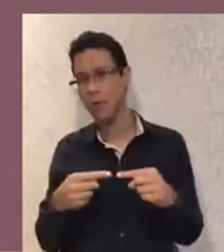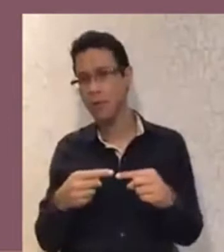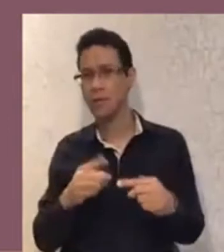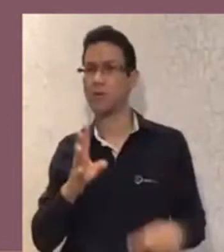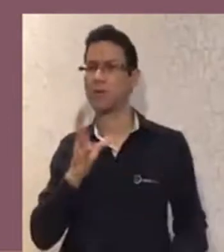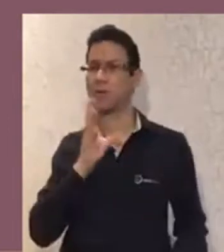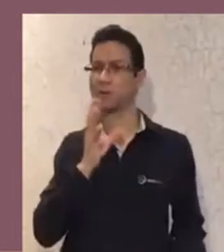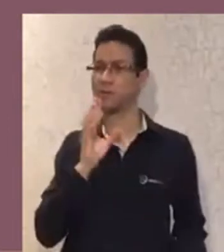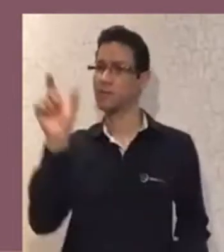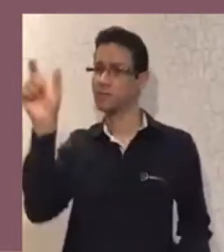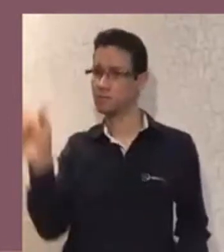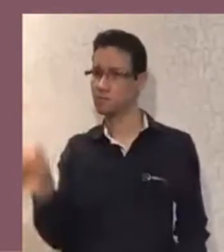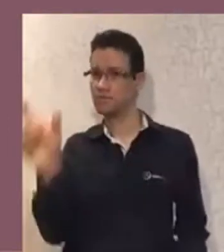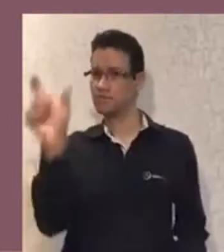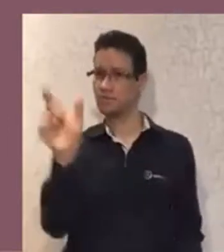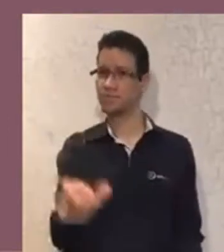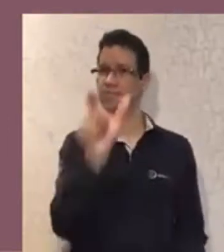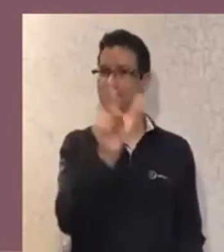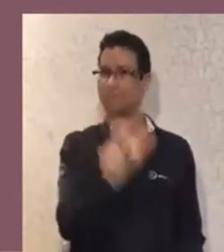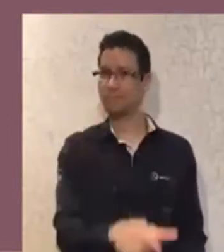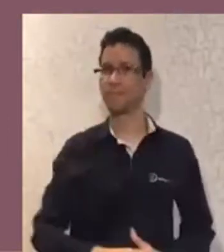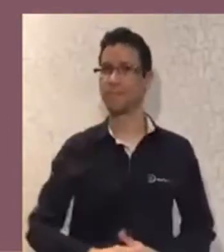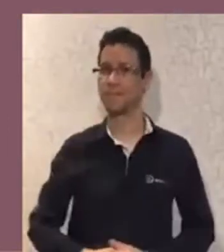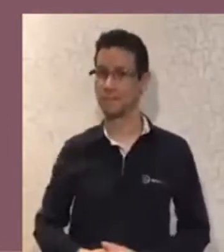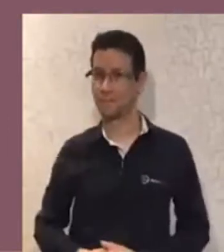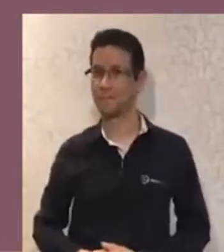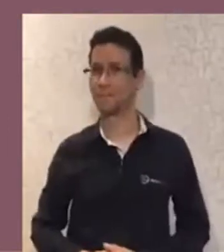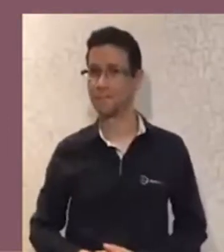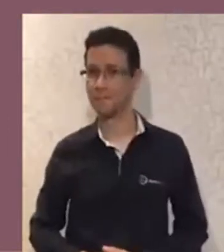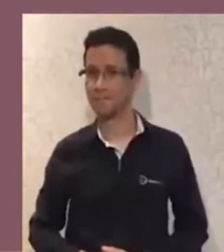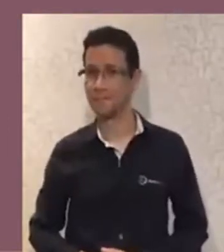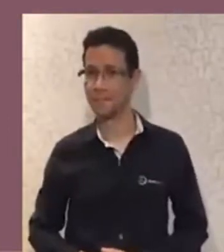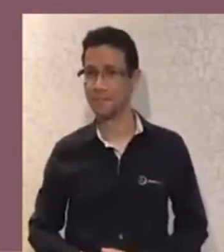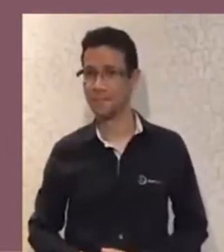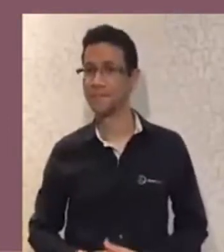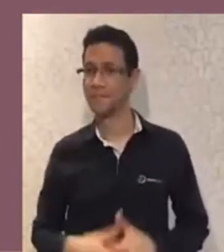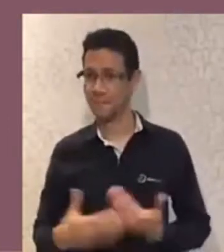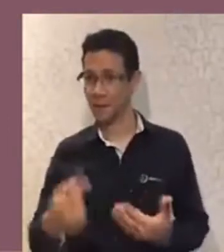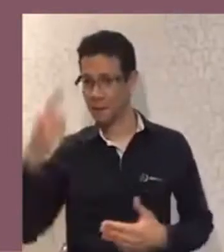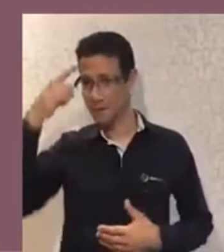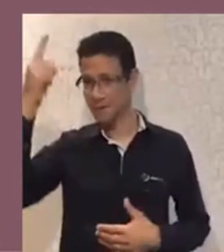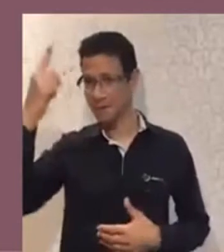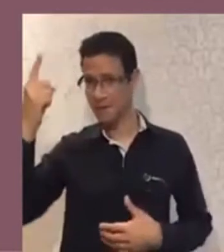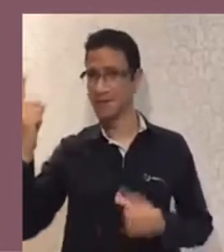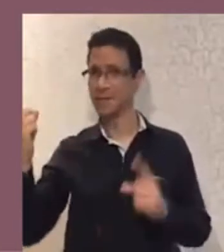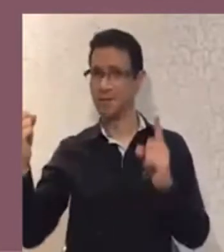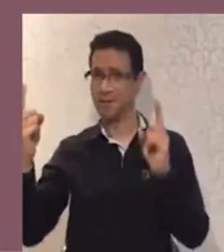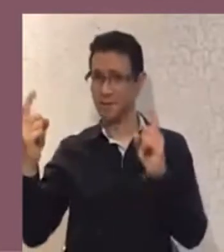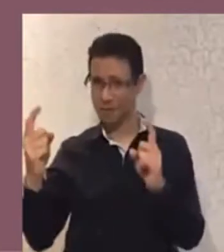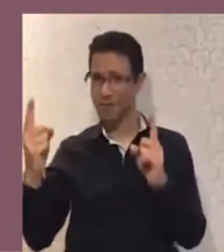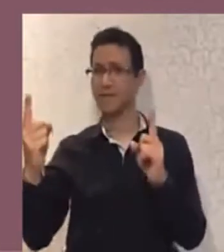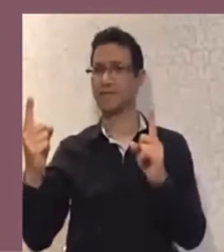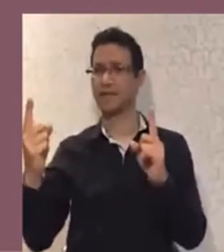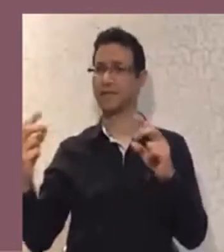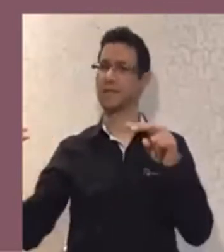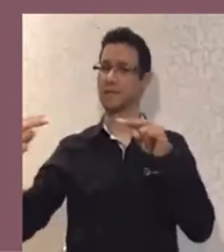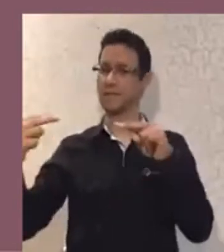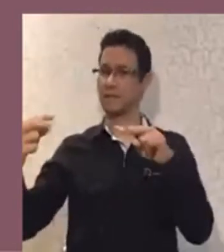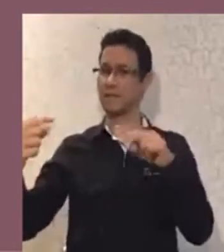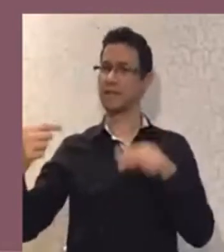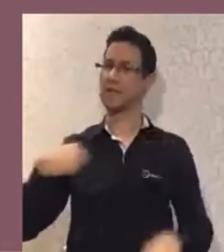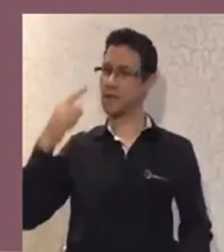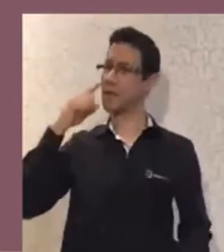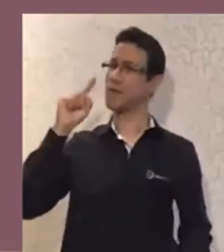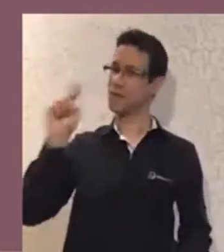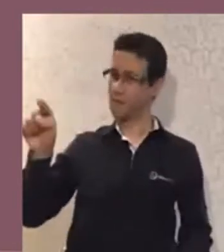reconhecimento, não é? Ó, é aquela saudação lá do povo Zulu. Eu estou te